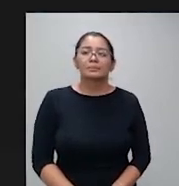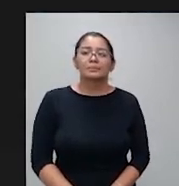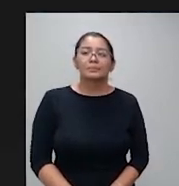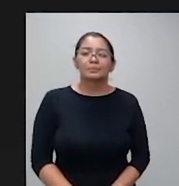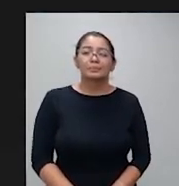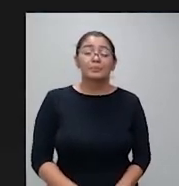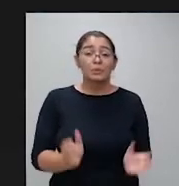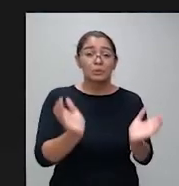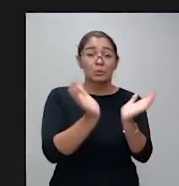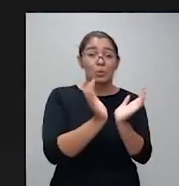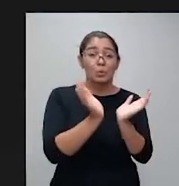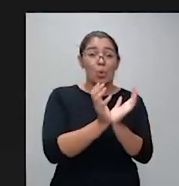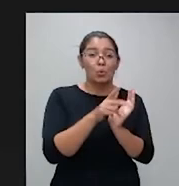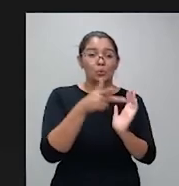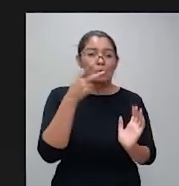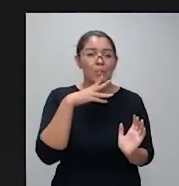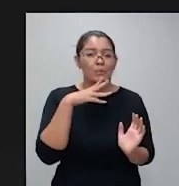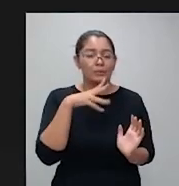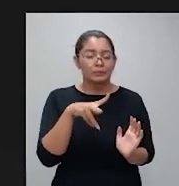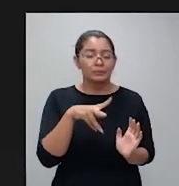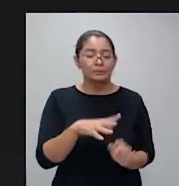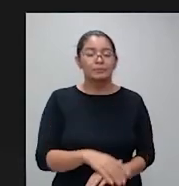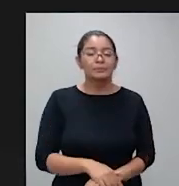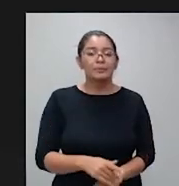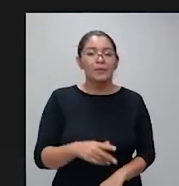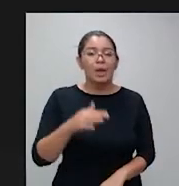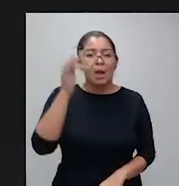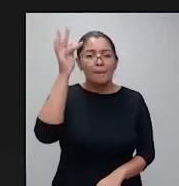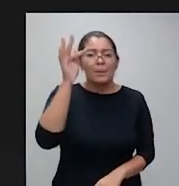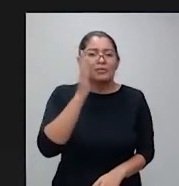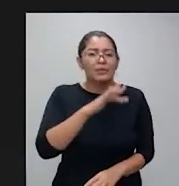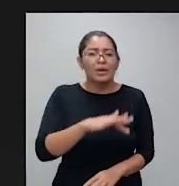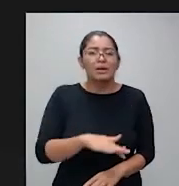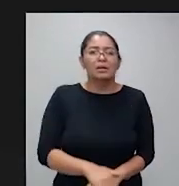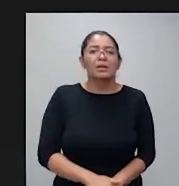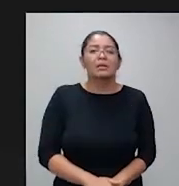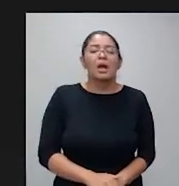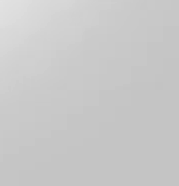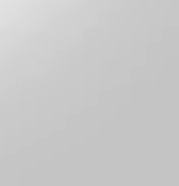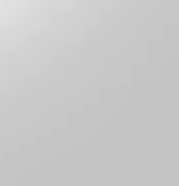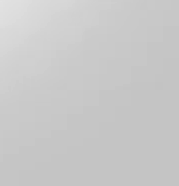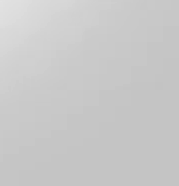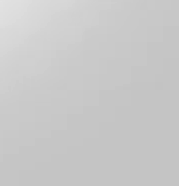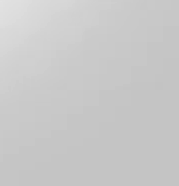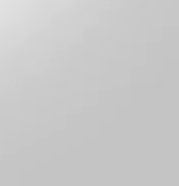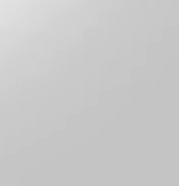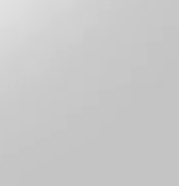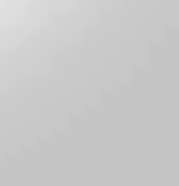materiais é devida. O valor deve ser calculado na fase de liquidação de sentença.